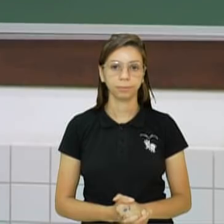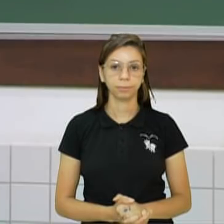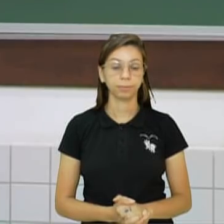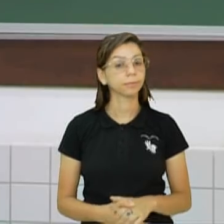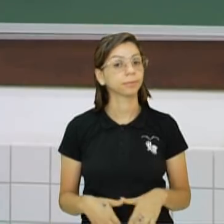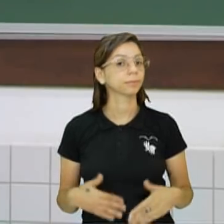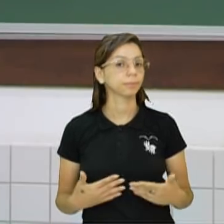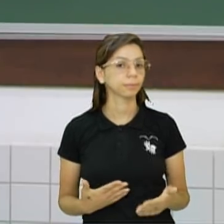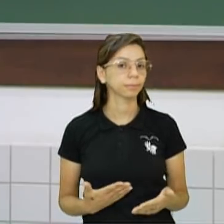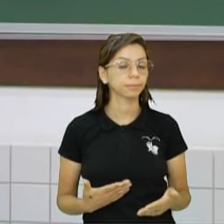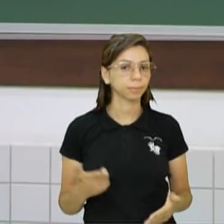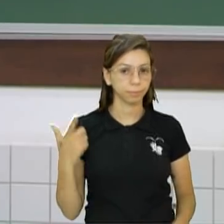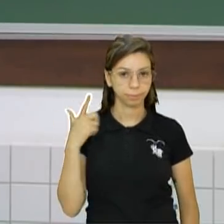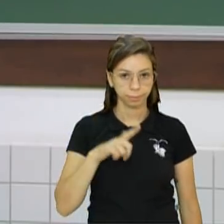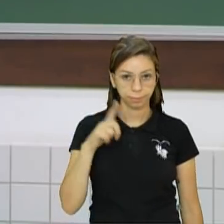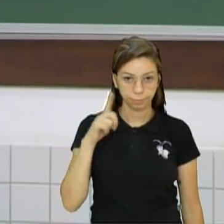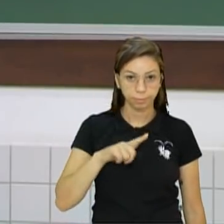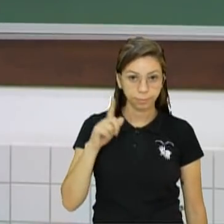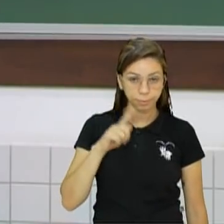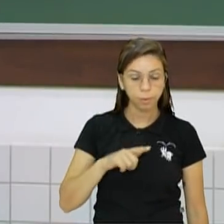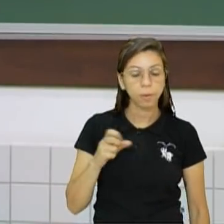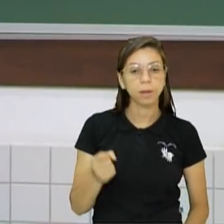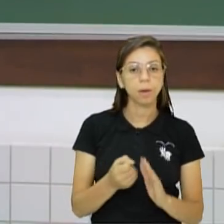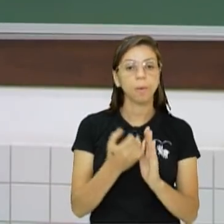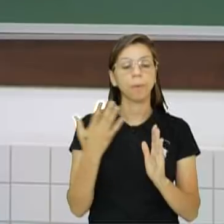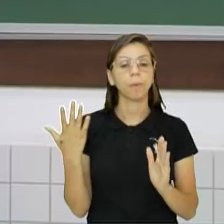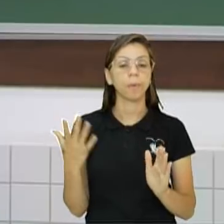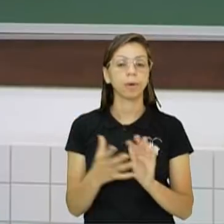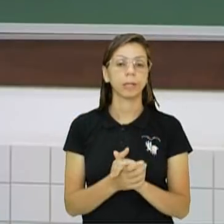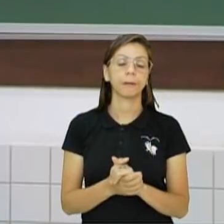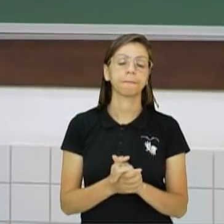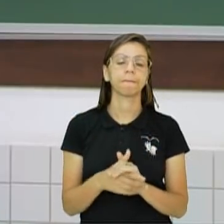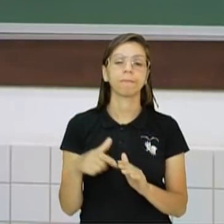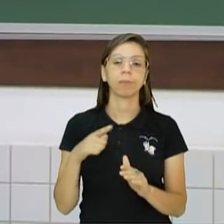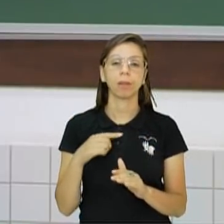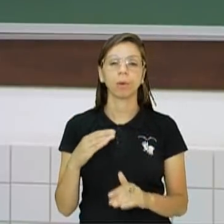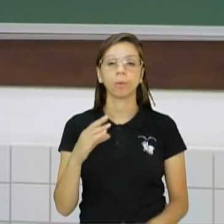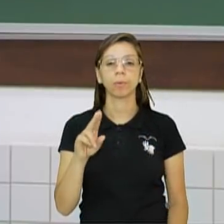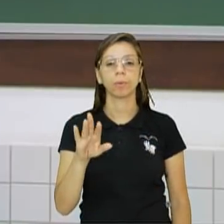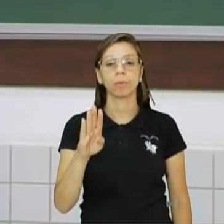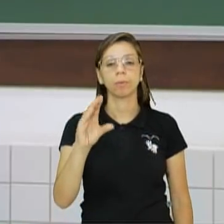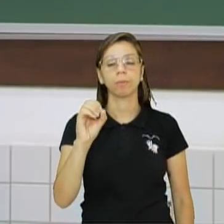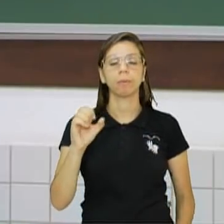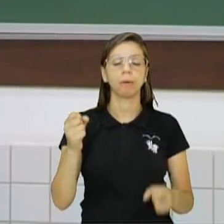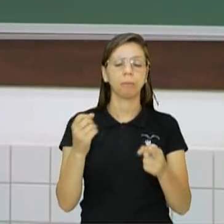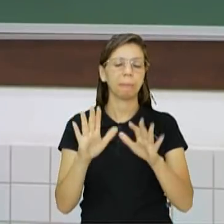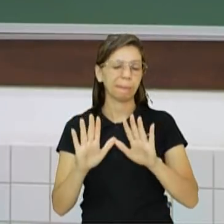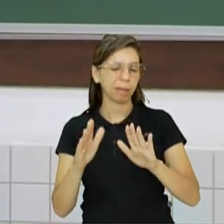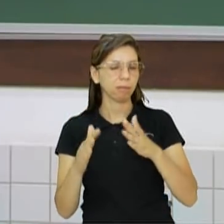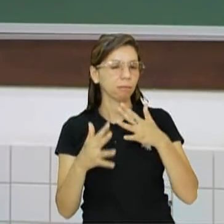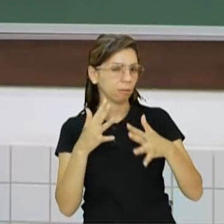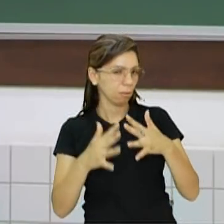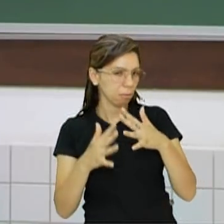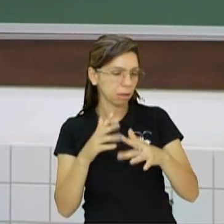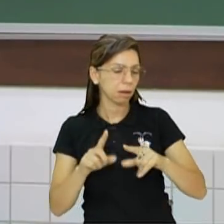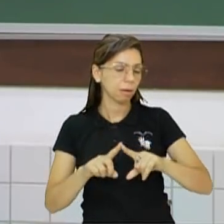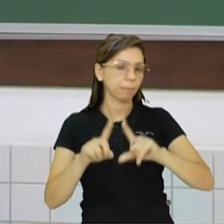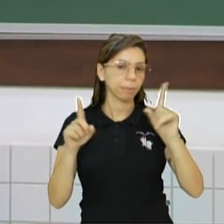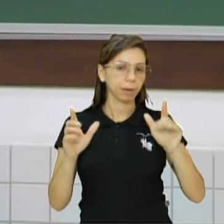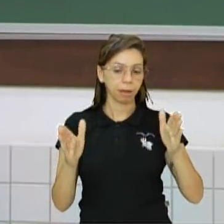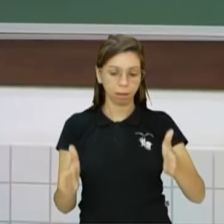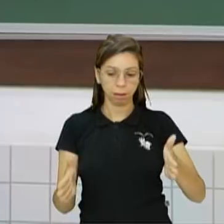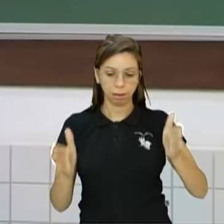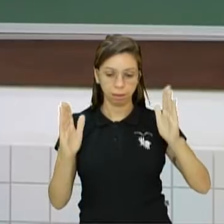E aí, conseguiram contar? O cubo, às vezes, ele fica um pouquinho mais complicado, porque como ele é